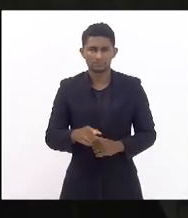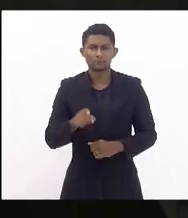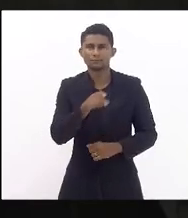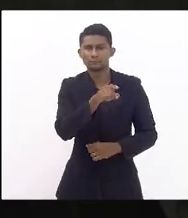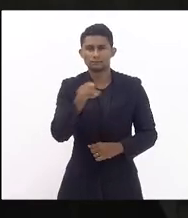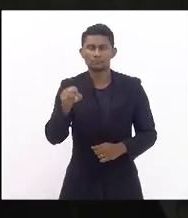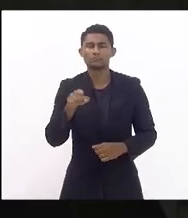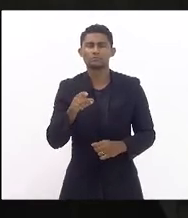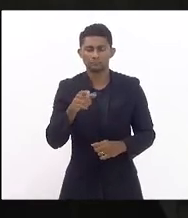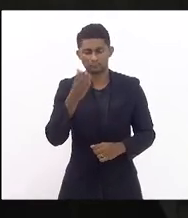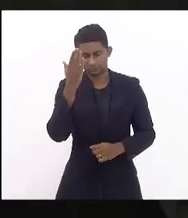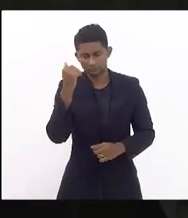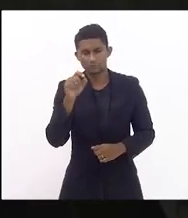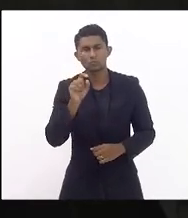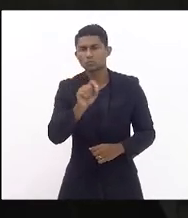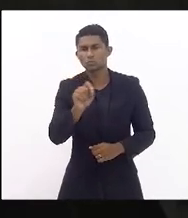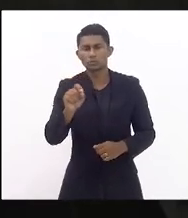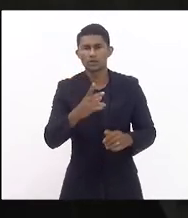identidade